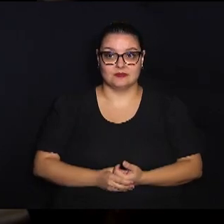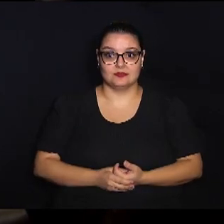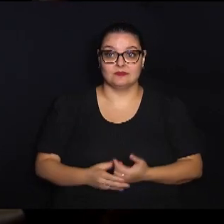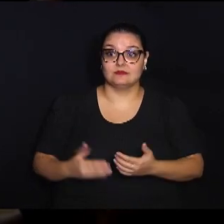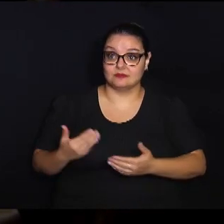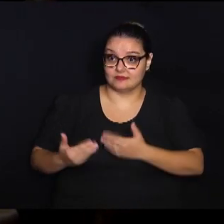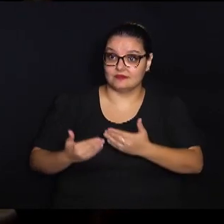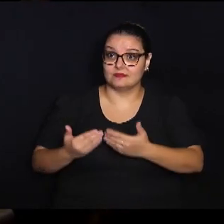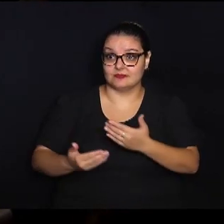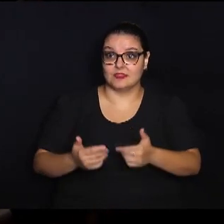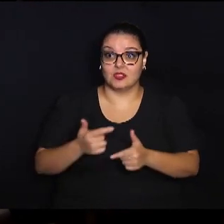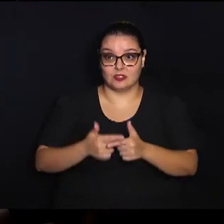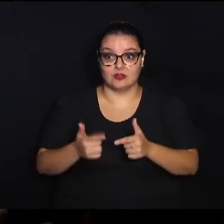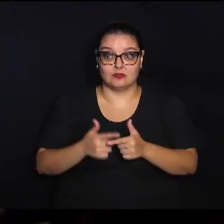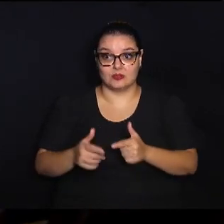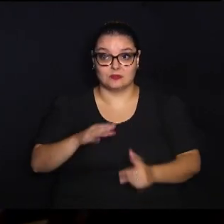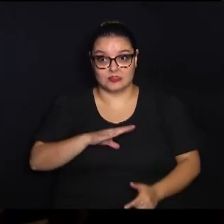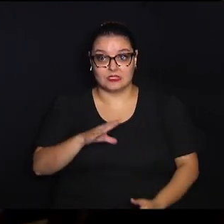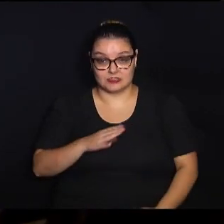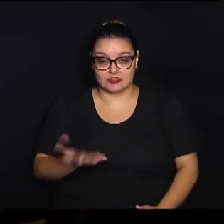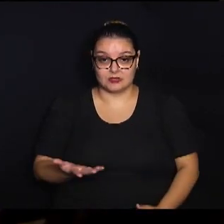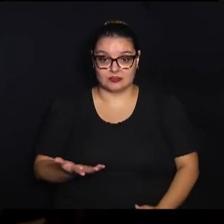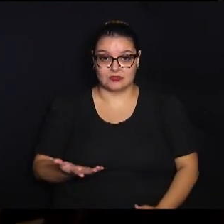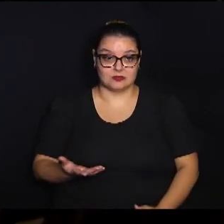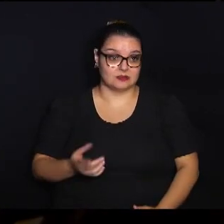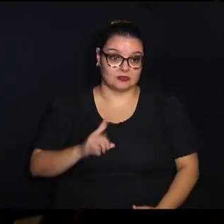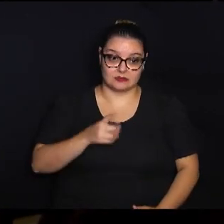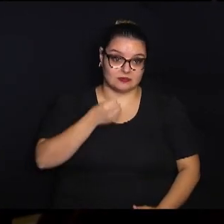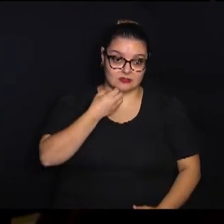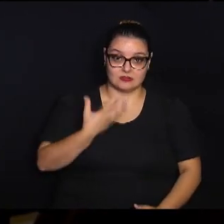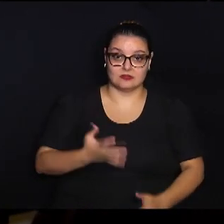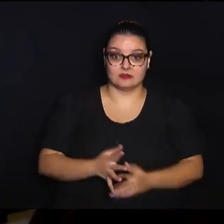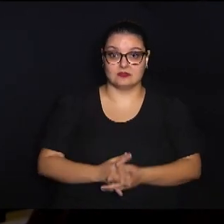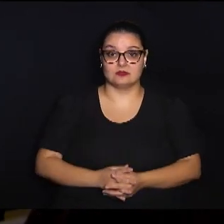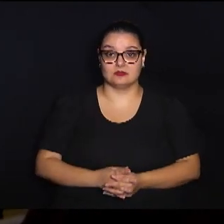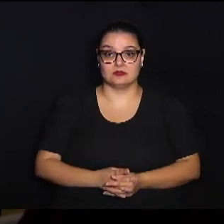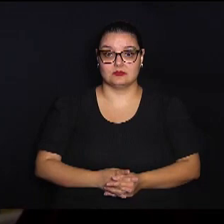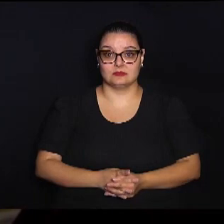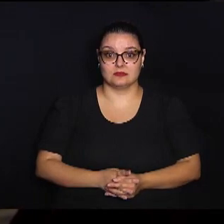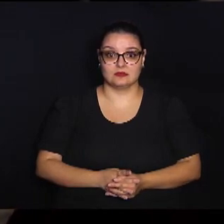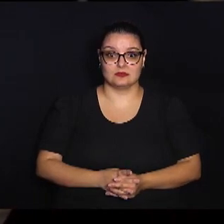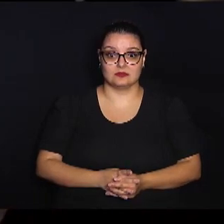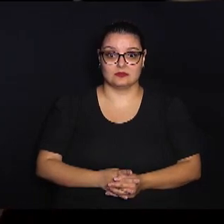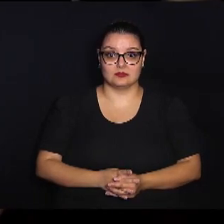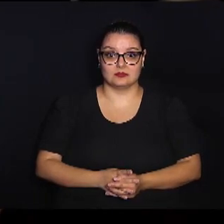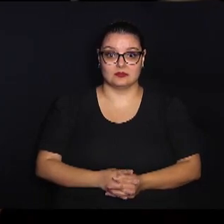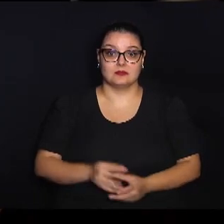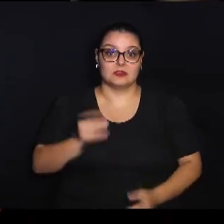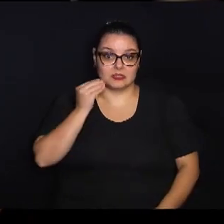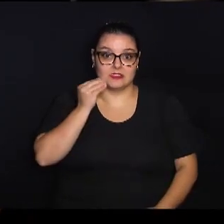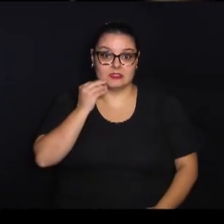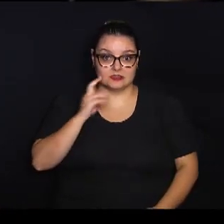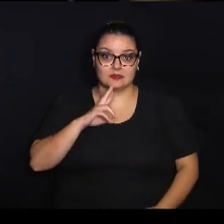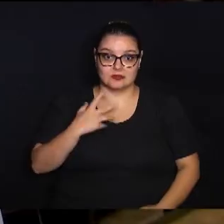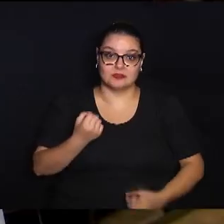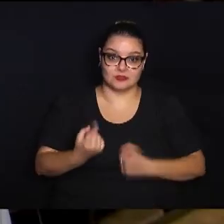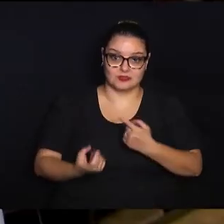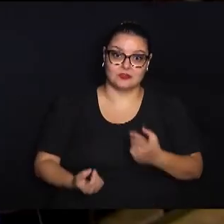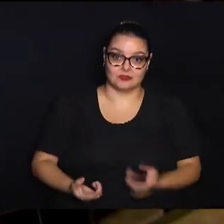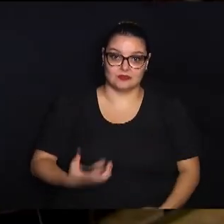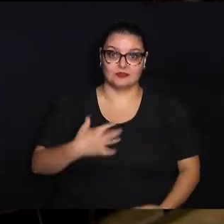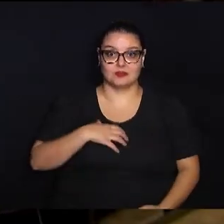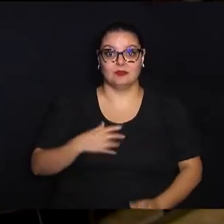passando problemas pela cidade, que a cidade não está boa, pá. A gente queria tentar solucionar de alguma forma com um projeto de lei.